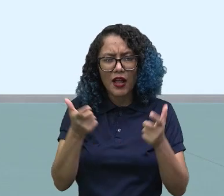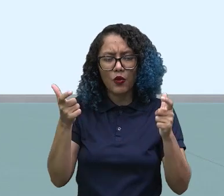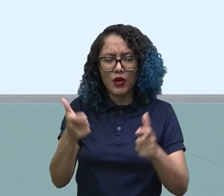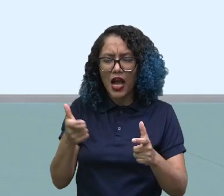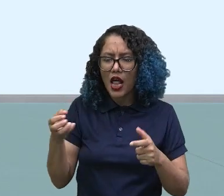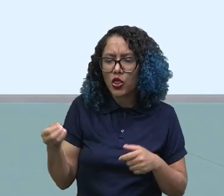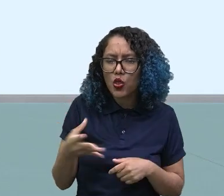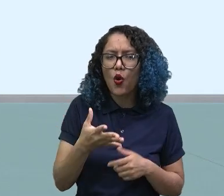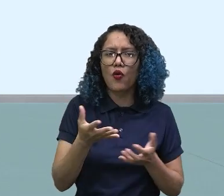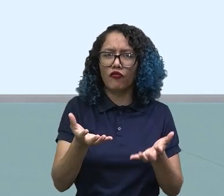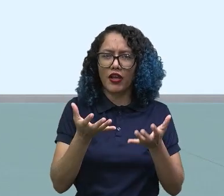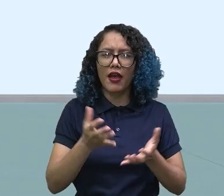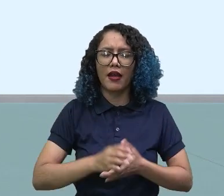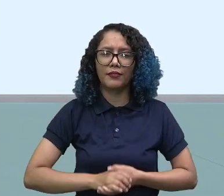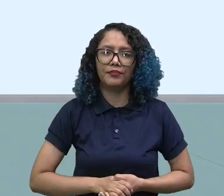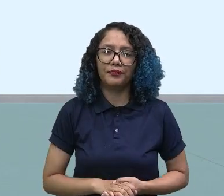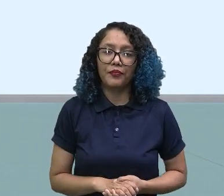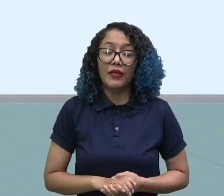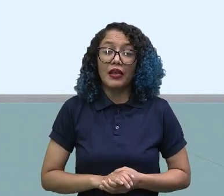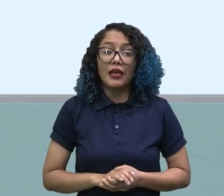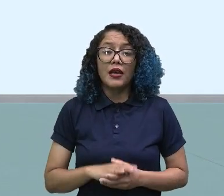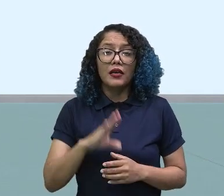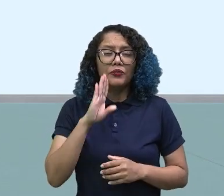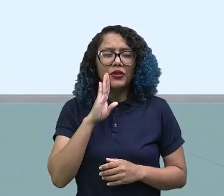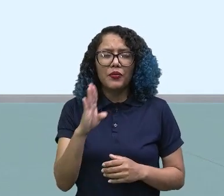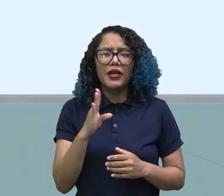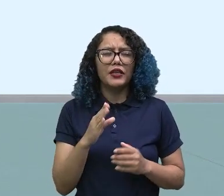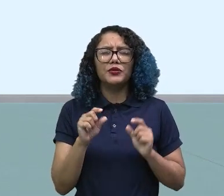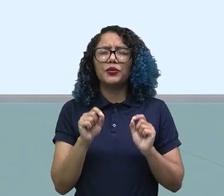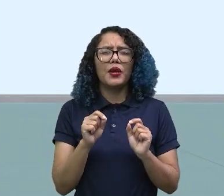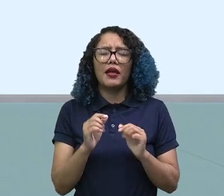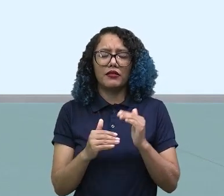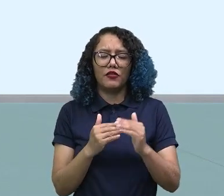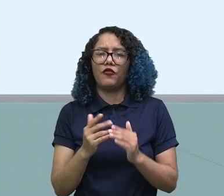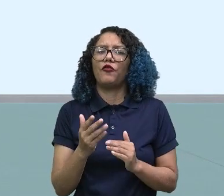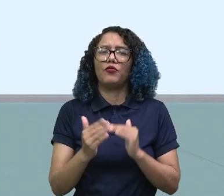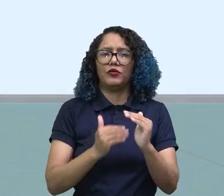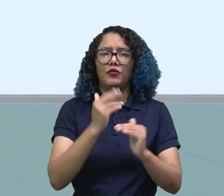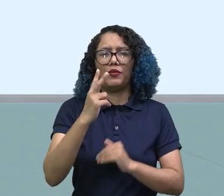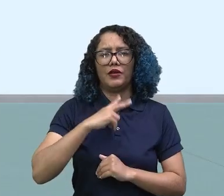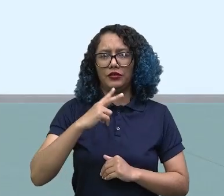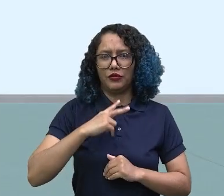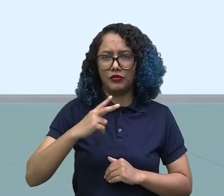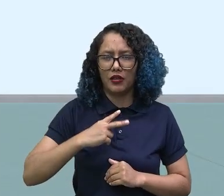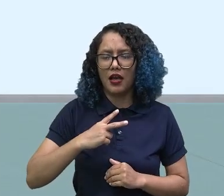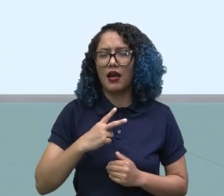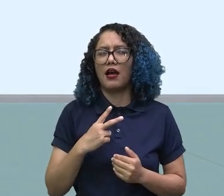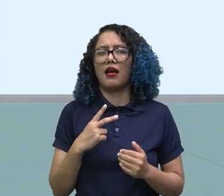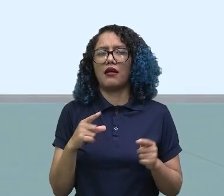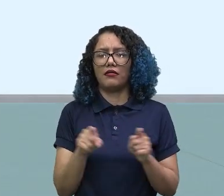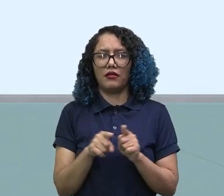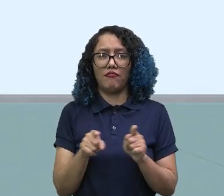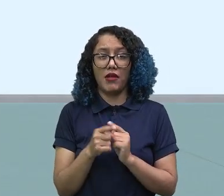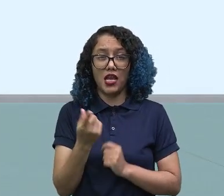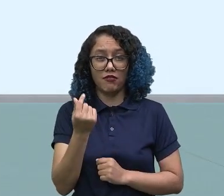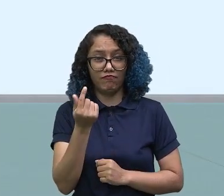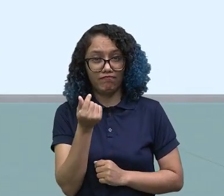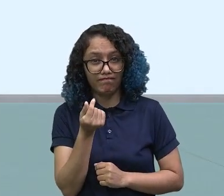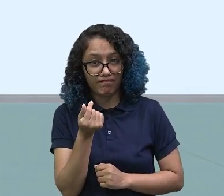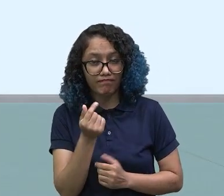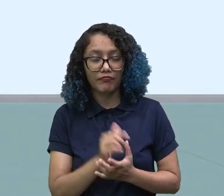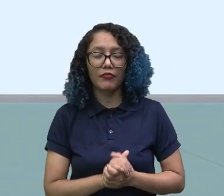né, principalmente ali para o seu desenvolvimento pessoal, social, financeiro, e